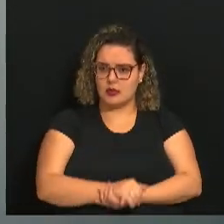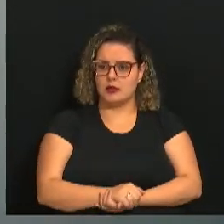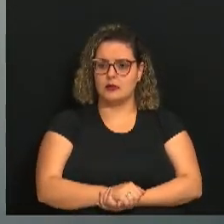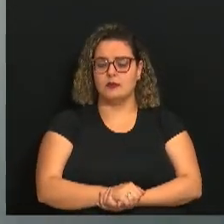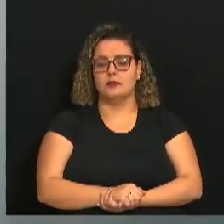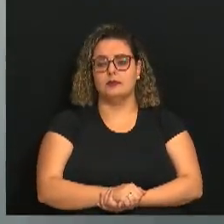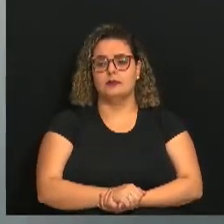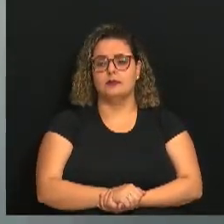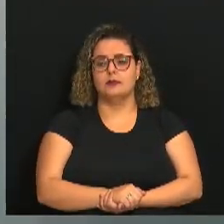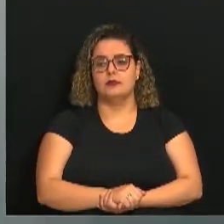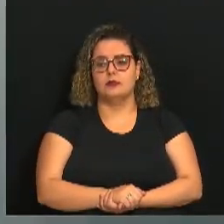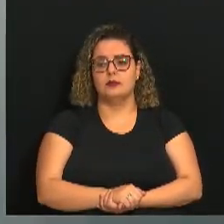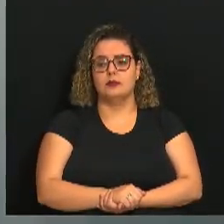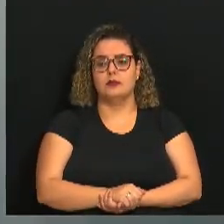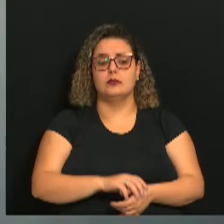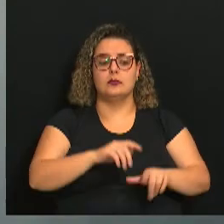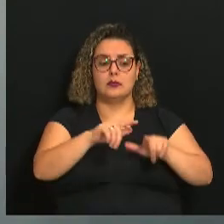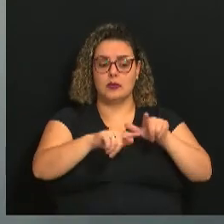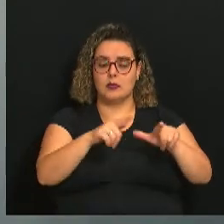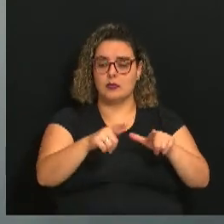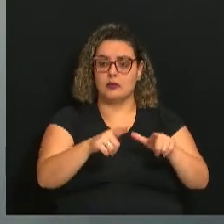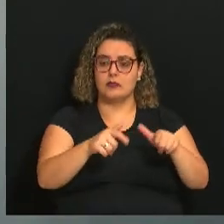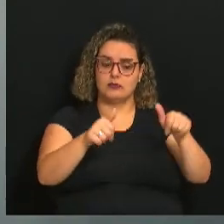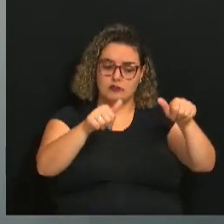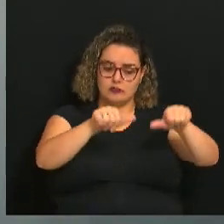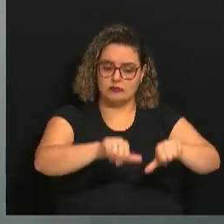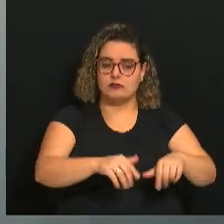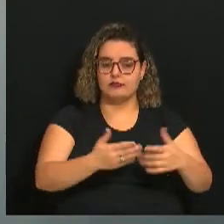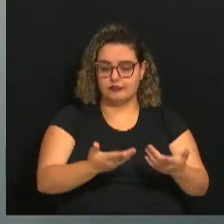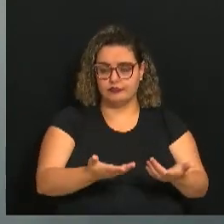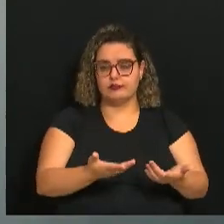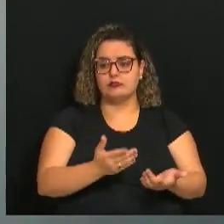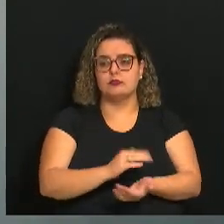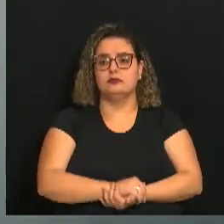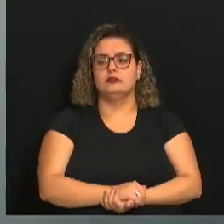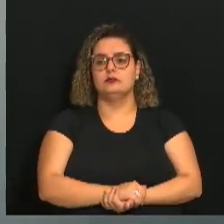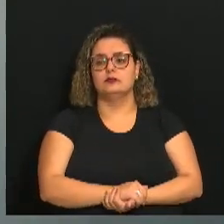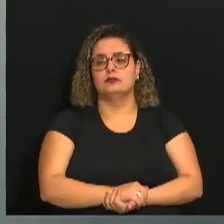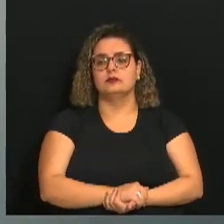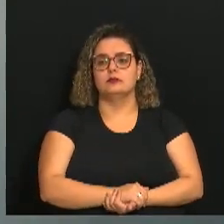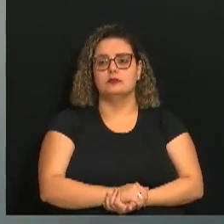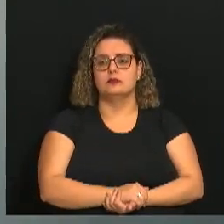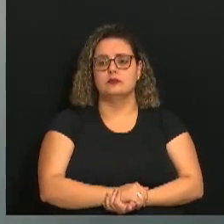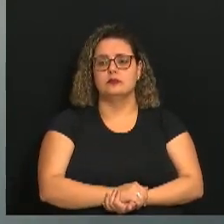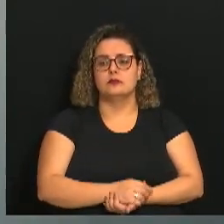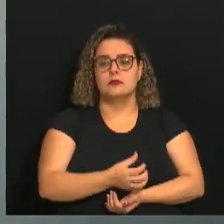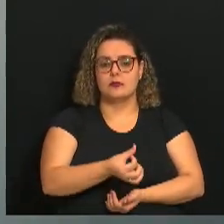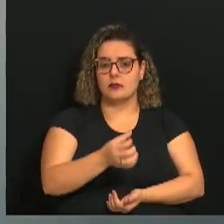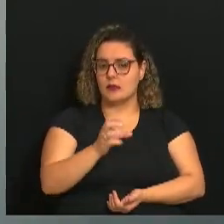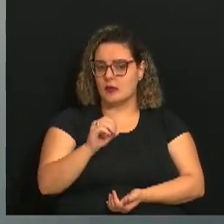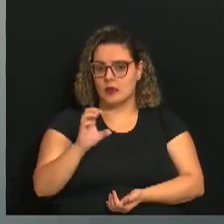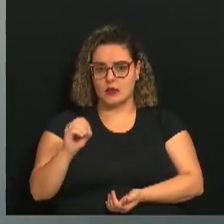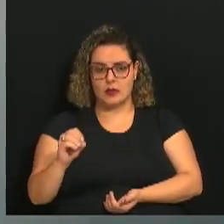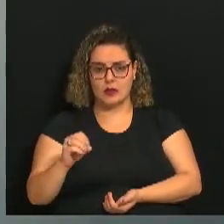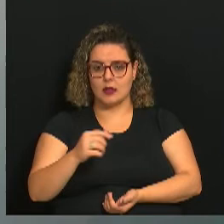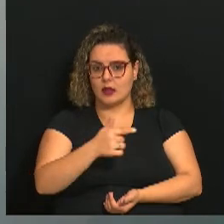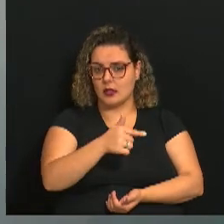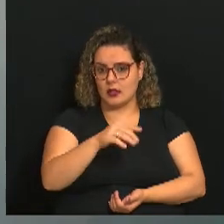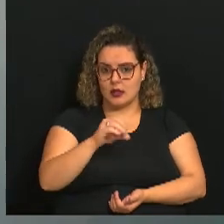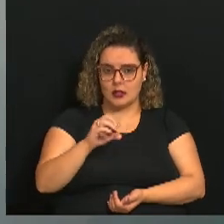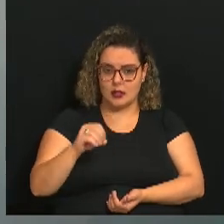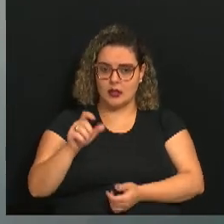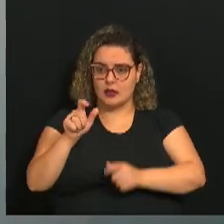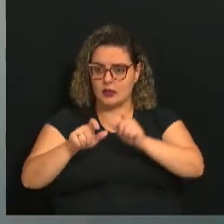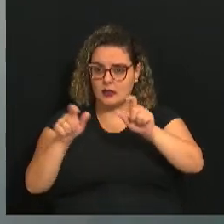Para o trabalhador não ficar tão prejudicado, porque você imagina, 600, 700 pessoas, a empresa que entrar